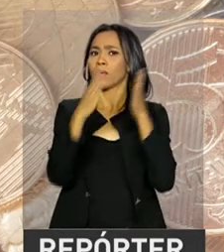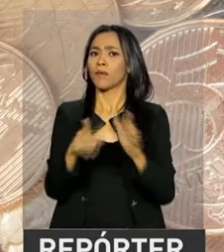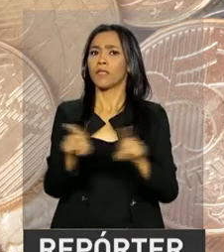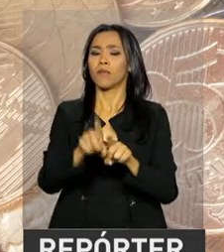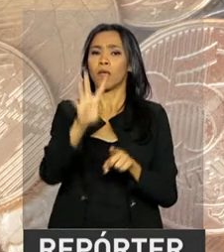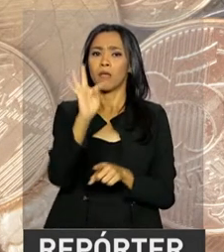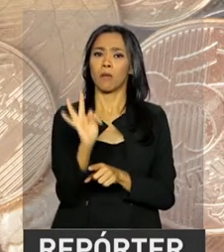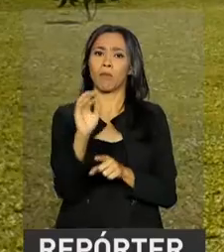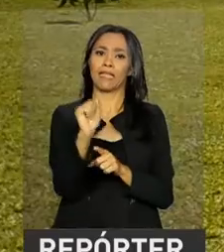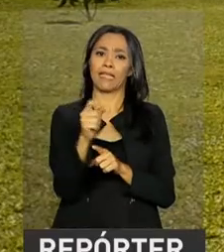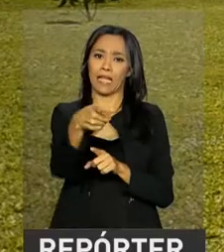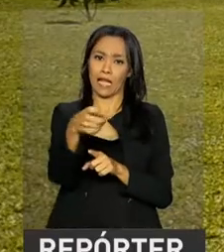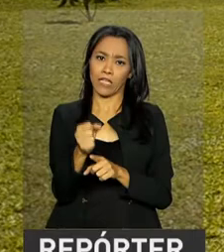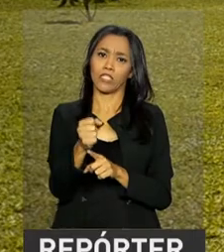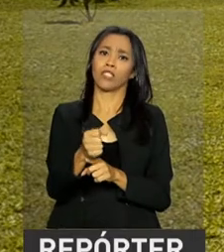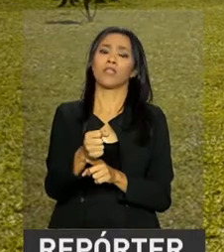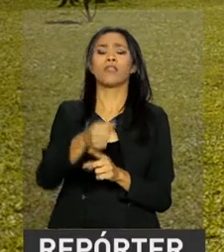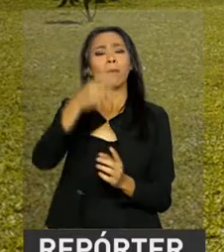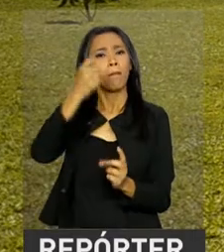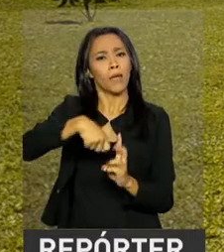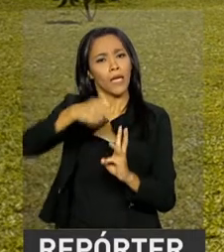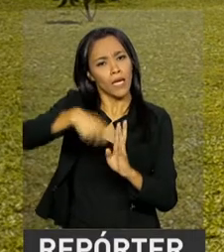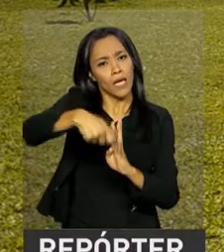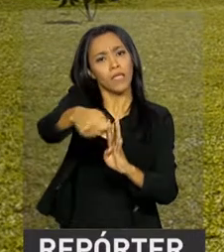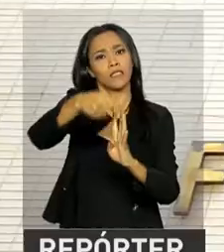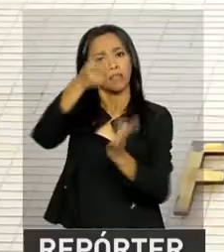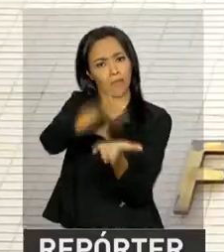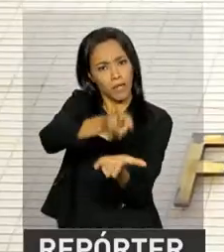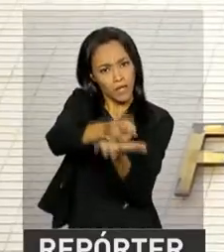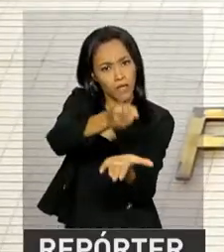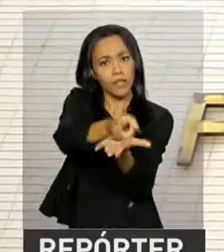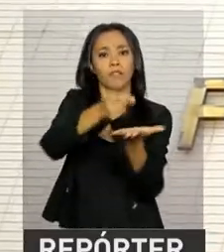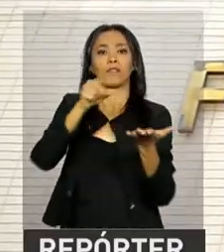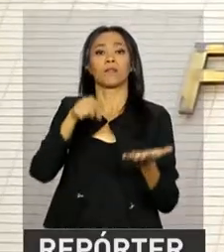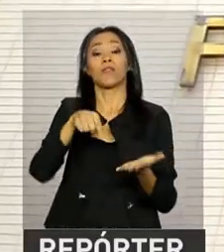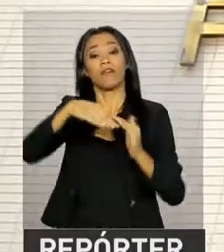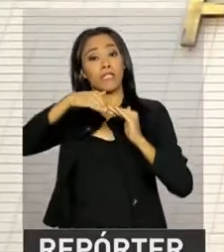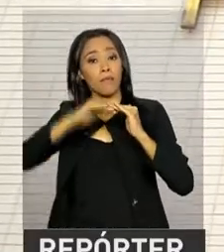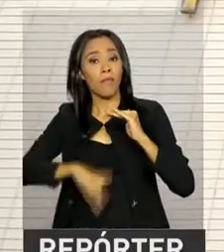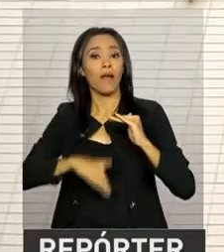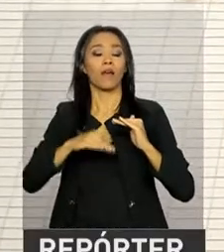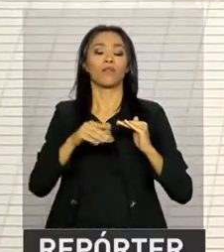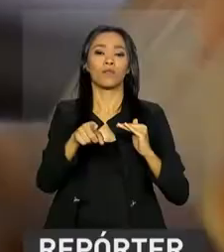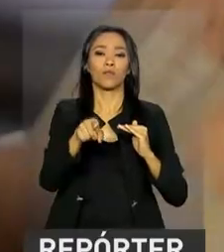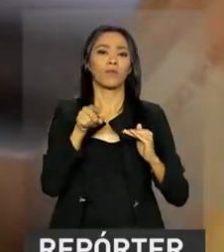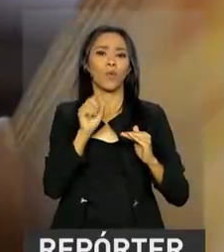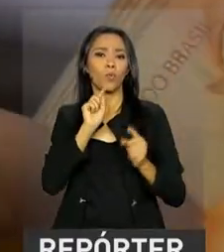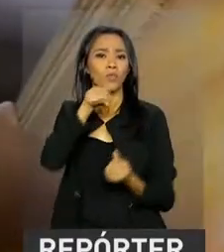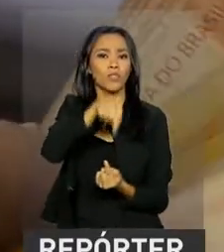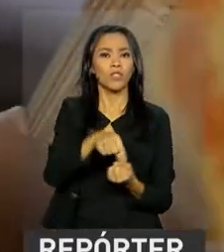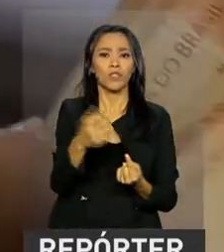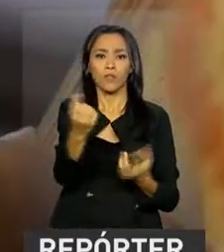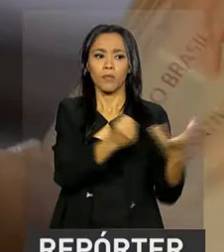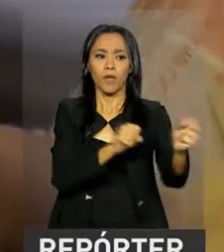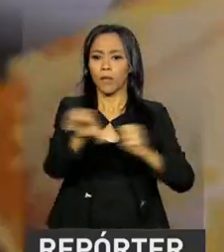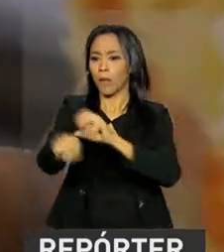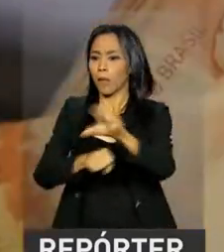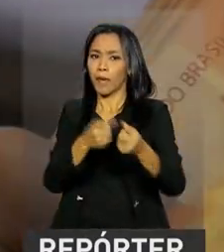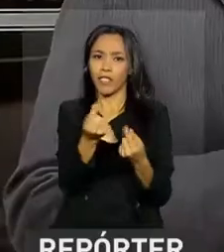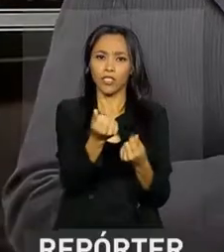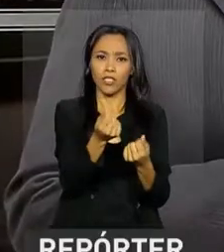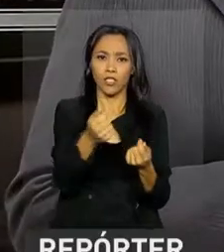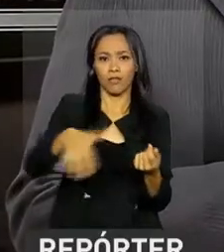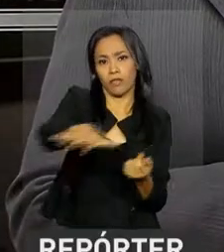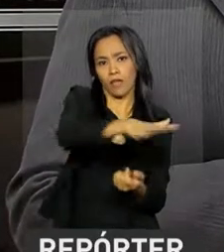pré-fixada mensalmente, que vai refletir o custo mais baixo que o Tesouro Nacional tem para captar recursos no mercado